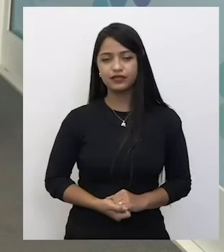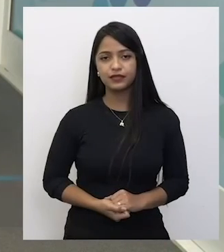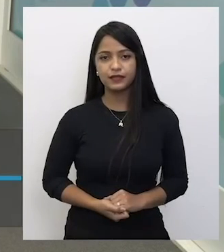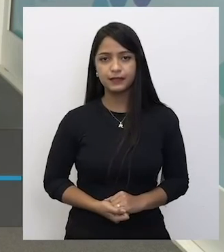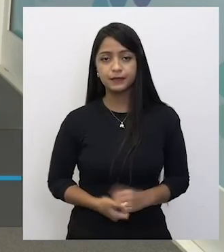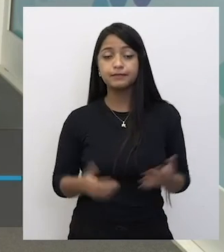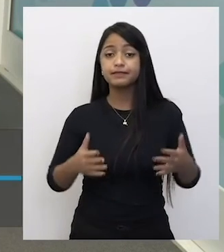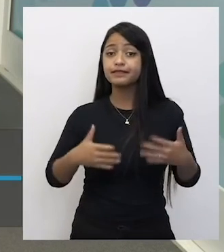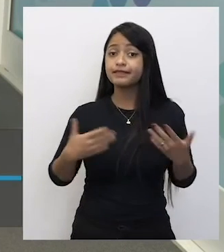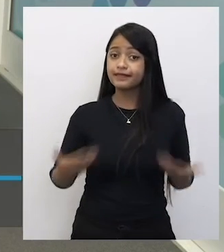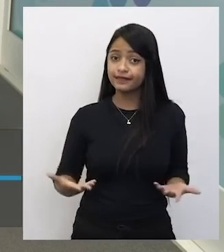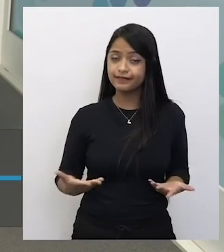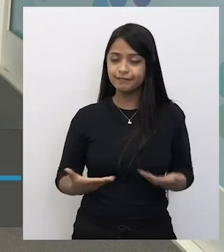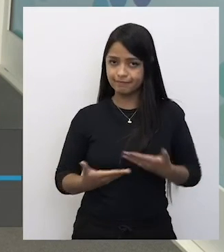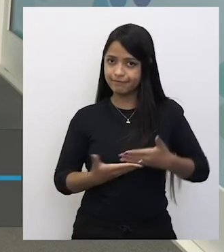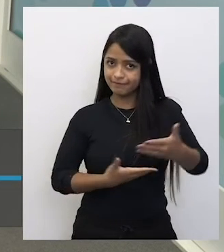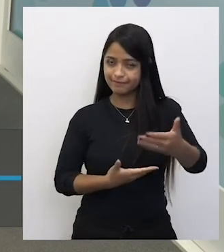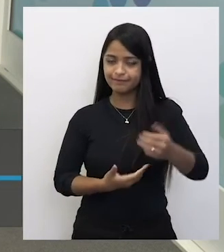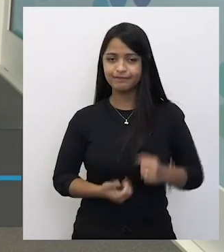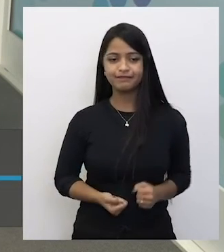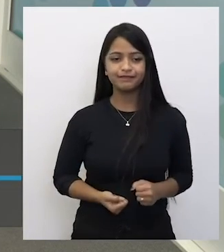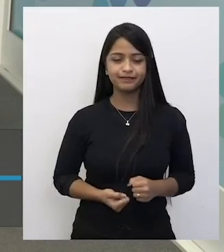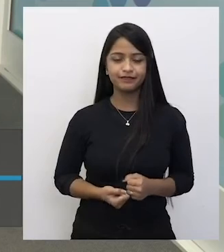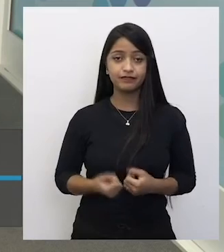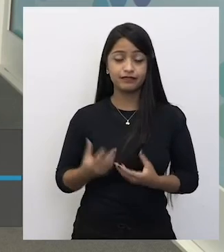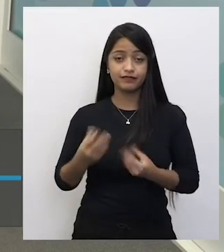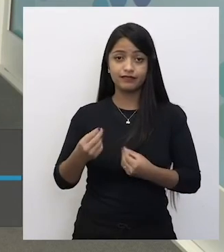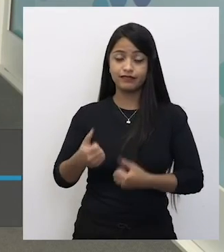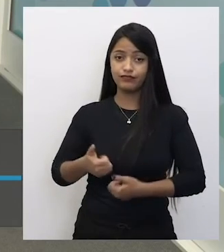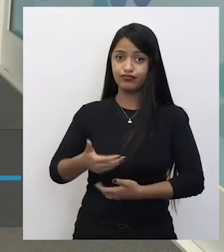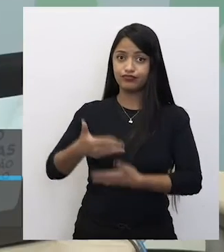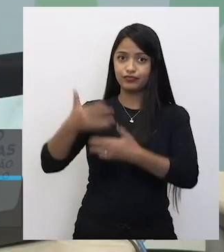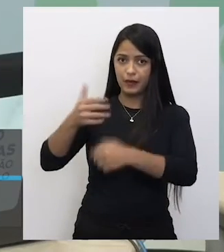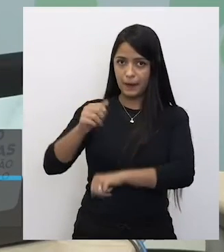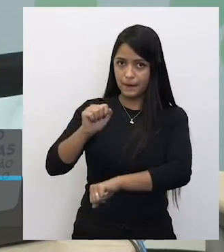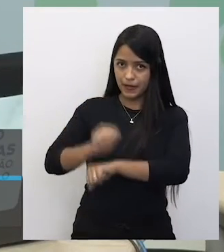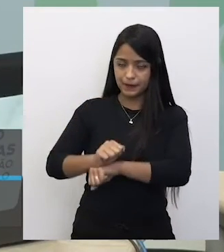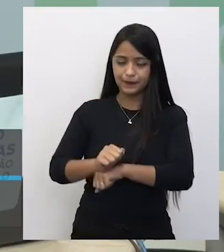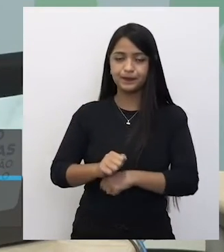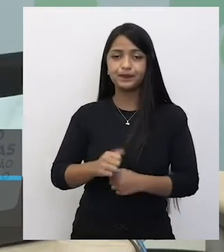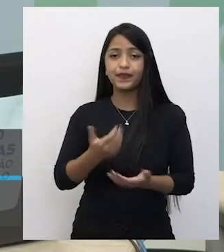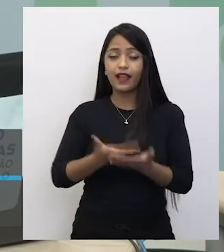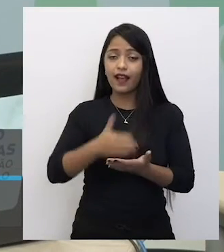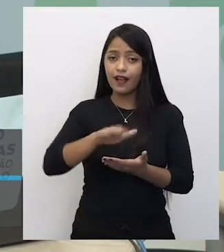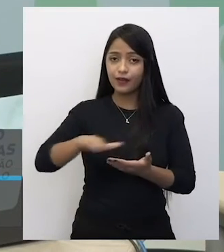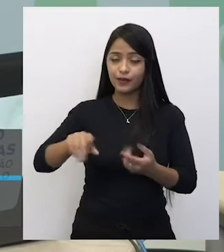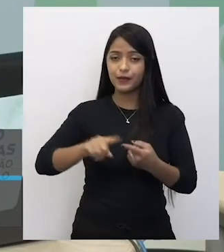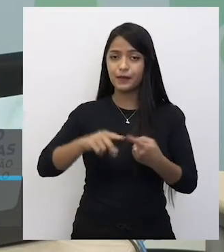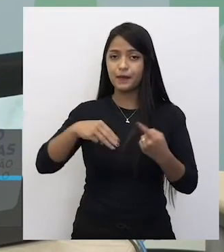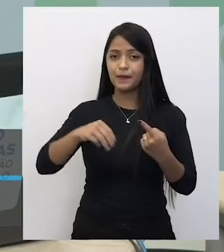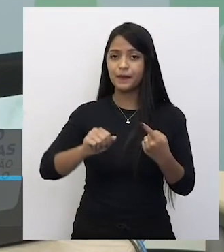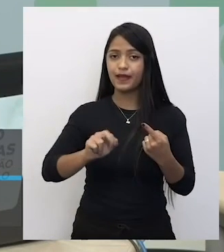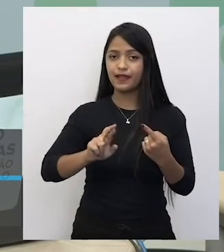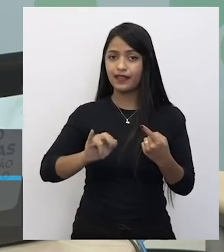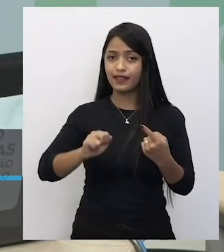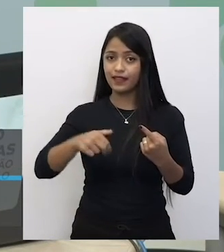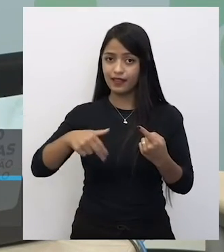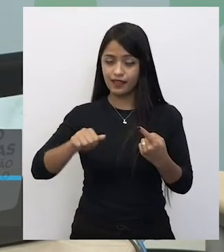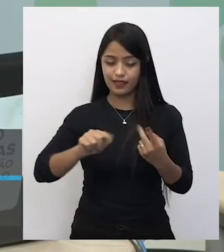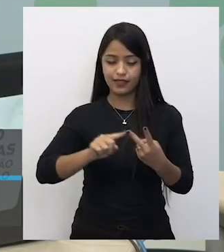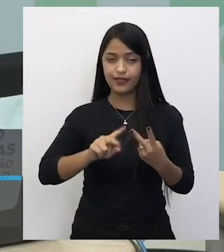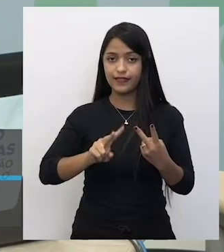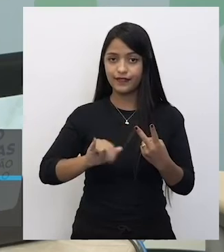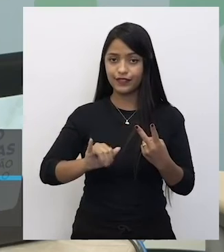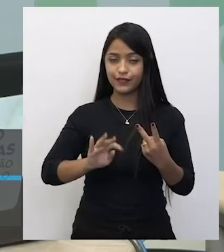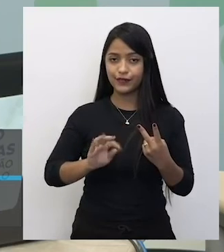Então, Dani? Então, vamos lá. Deixa eu tentar parar aqui as respostas. Aluna Mariane, Vitória e Matheus, pro Débora. Colocou A1A